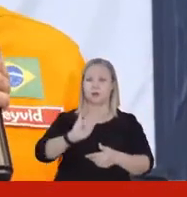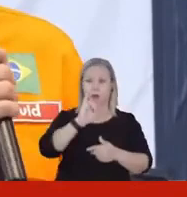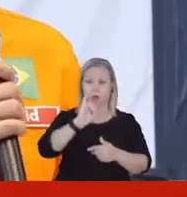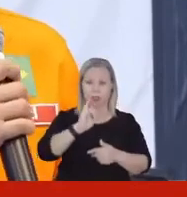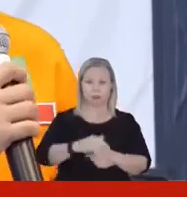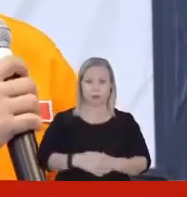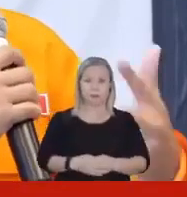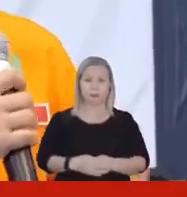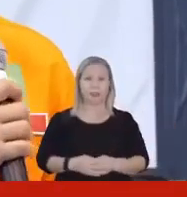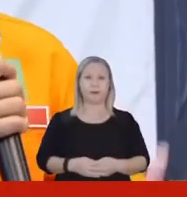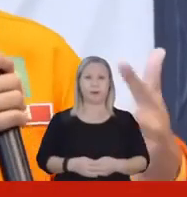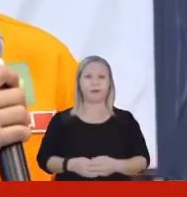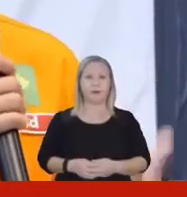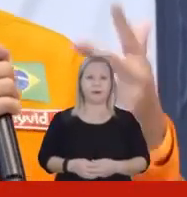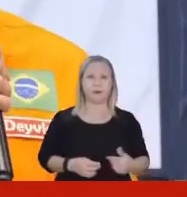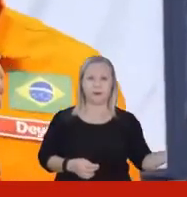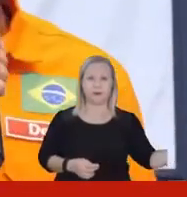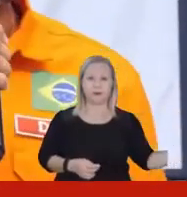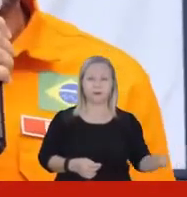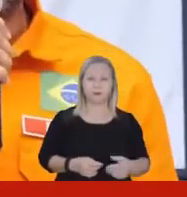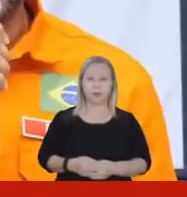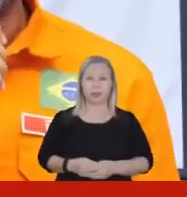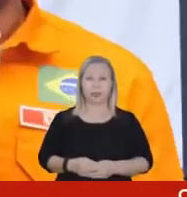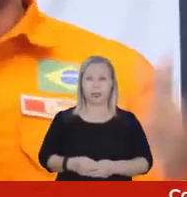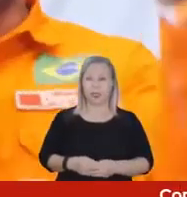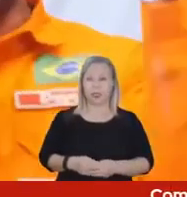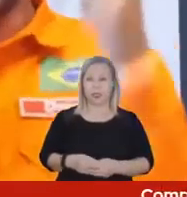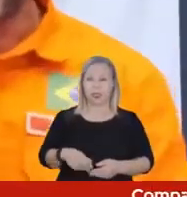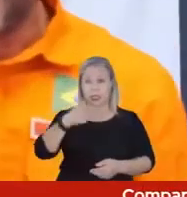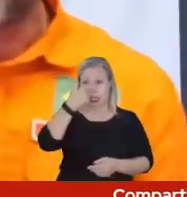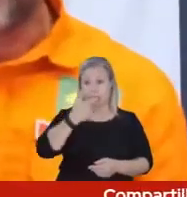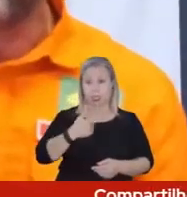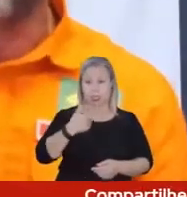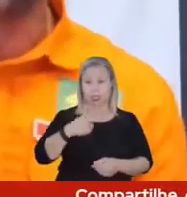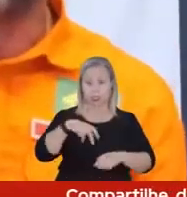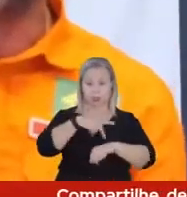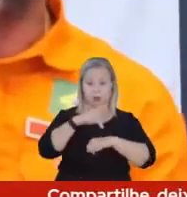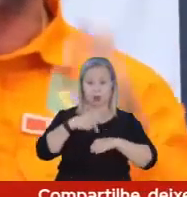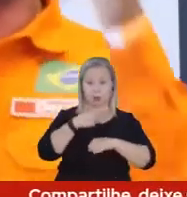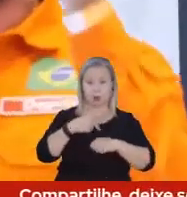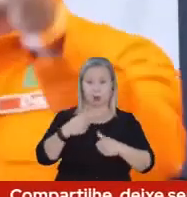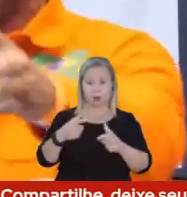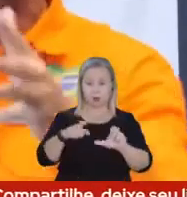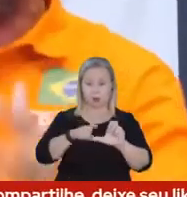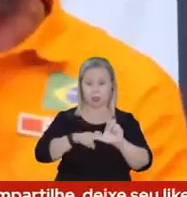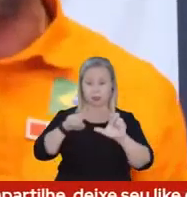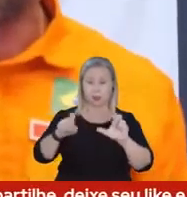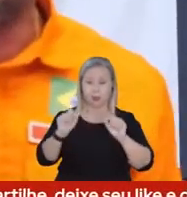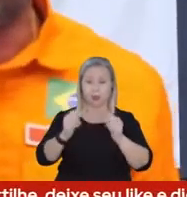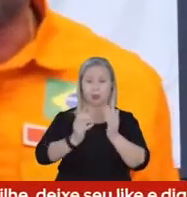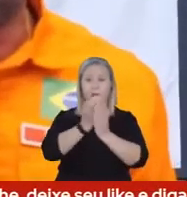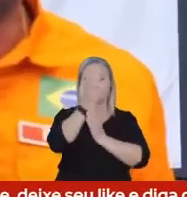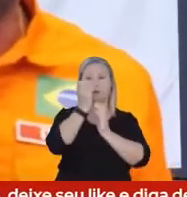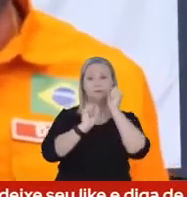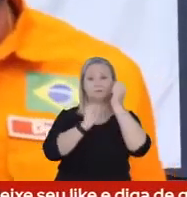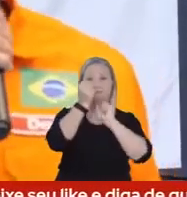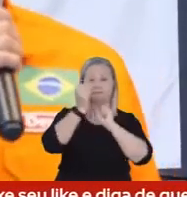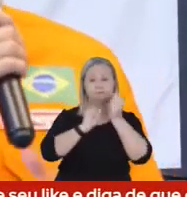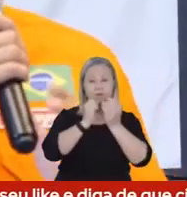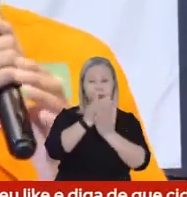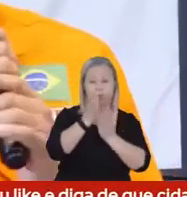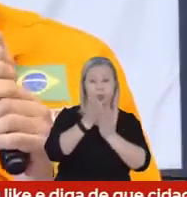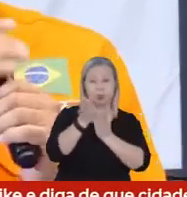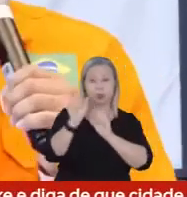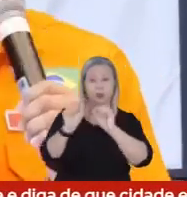faz sentido algum, porque somos um país autossuficiente de petróleo, temos refinarias para refinar esse petróleo e entregar esses derivados a preço justo